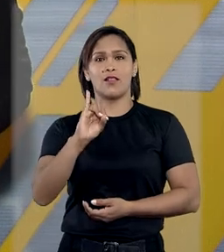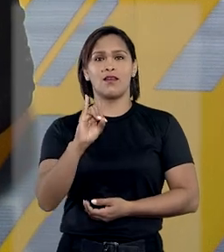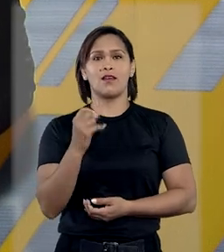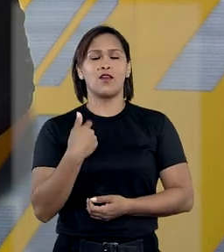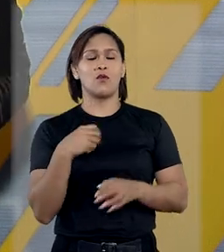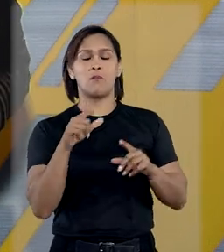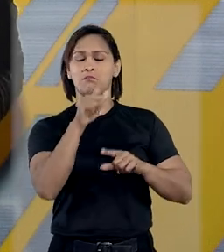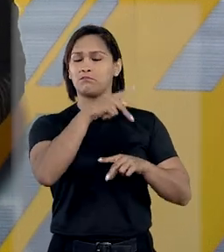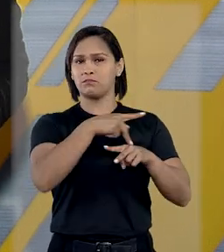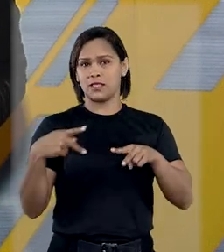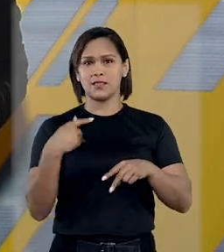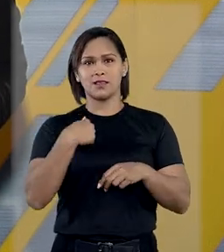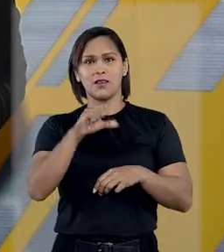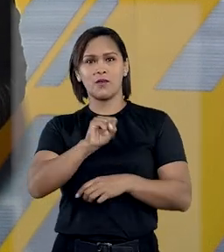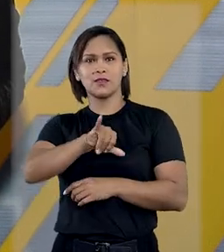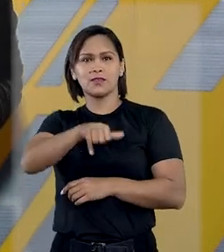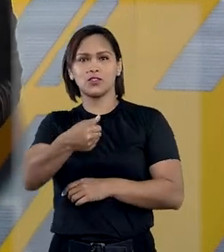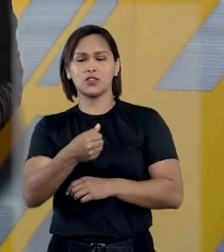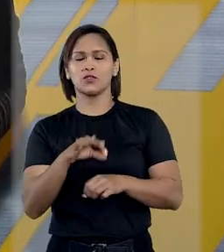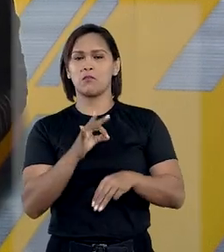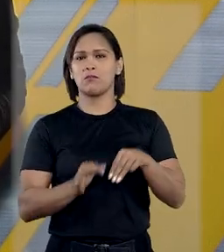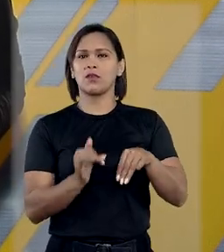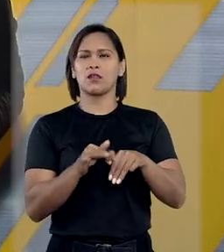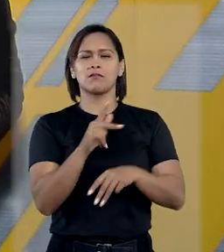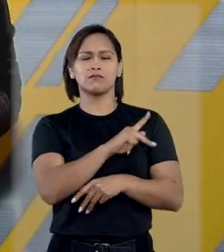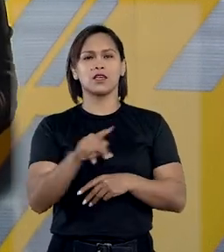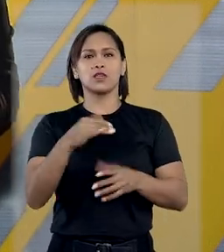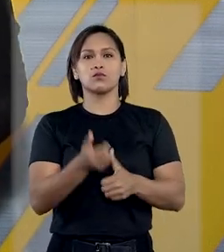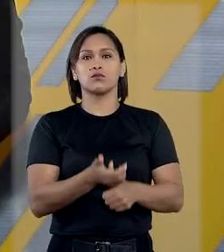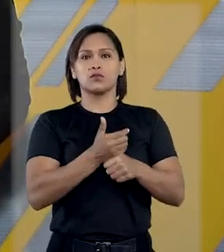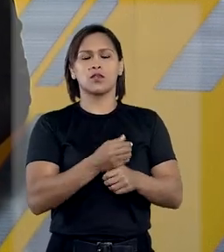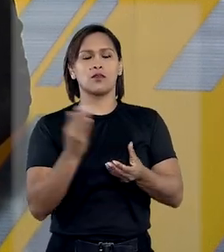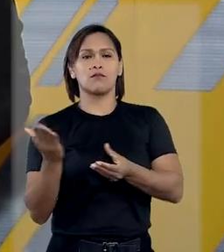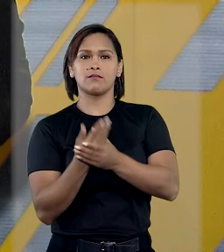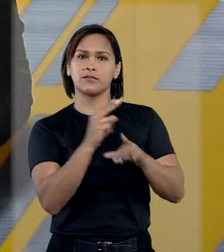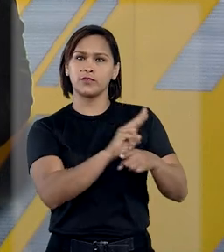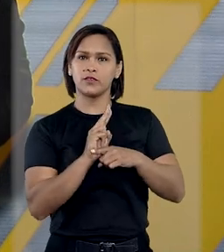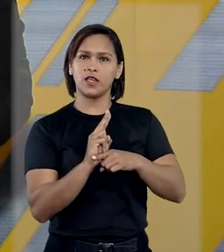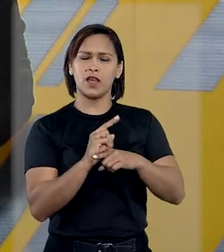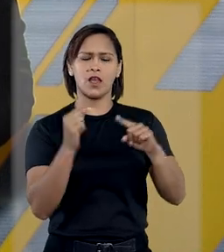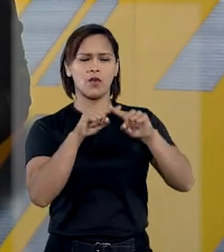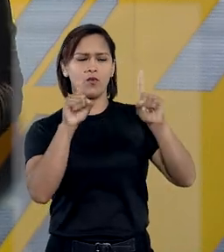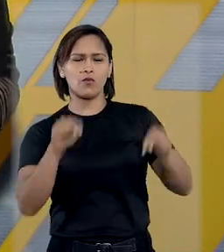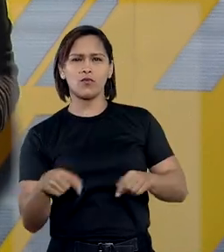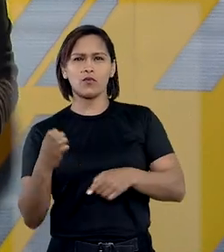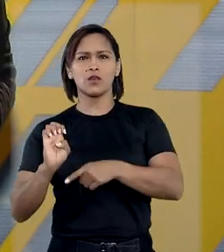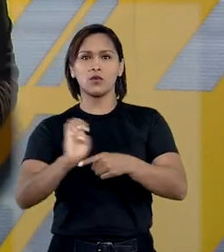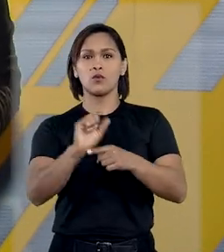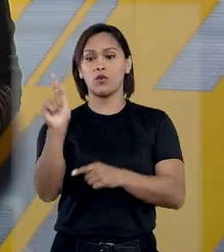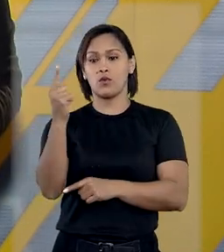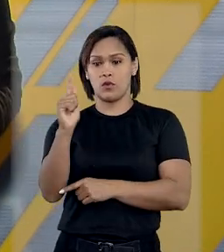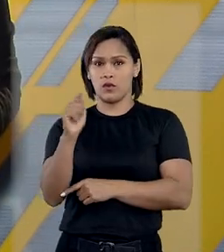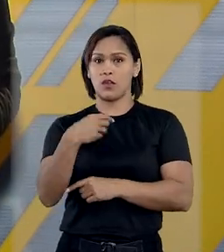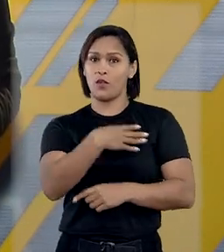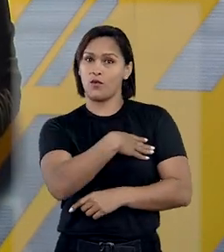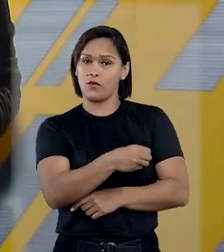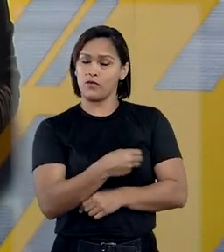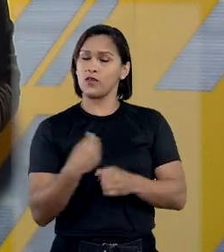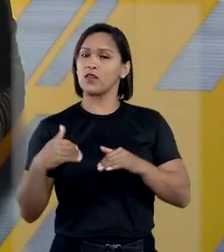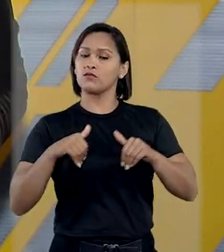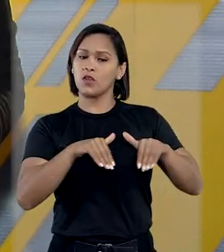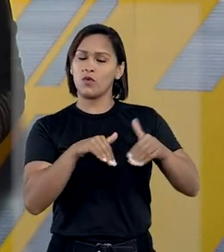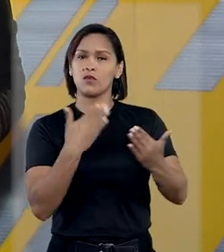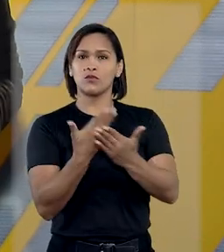Olá! O presidente do STJ, ministro Humberto Martins, suspendeu o liminar que garantia a servidores estaduais de Goiás com filhos em